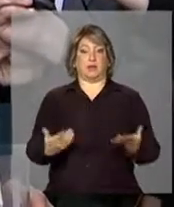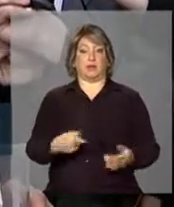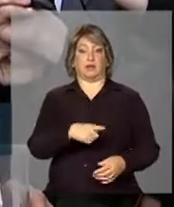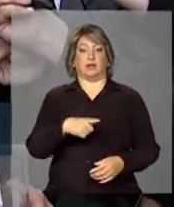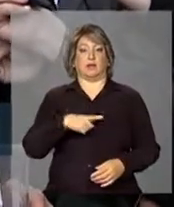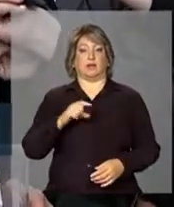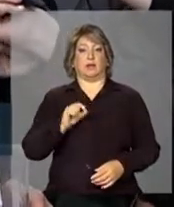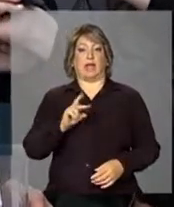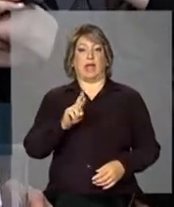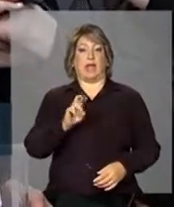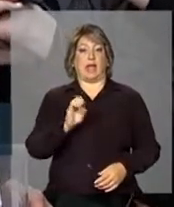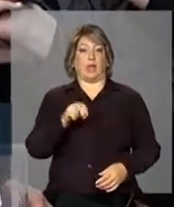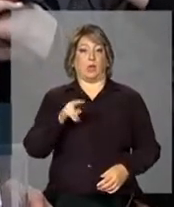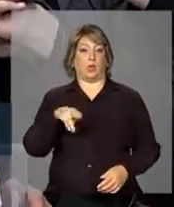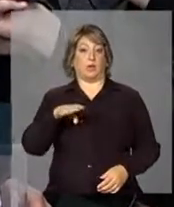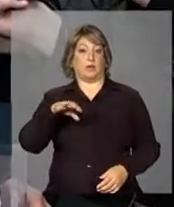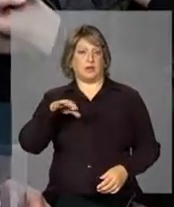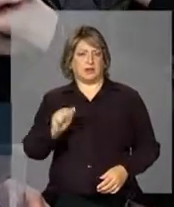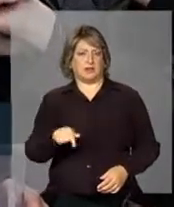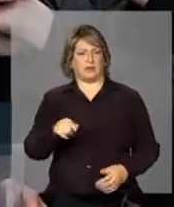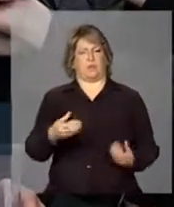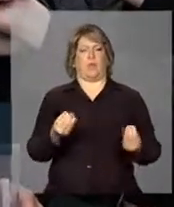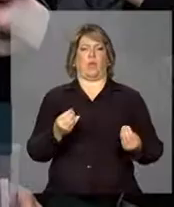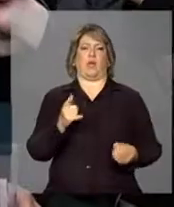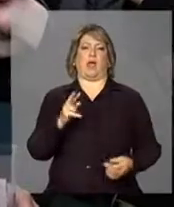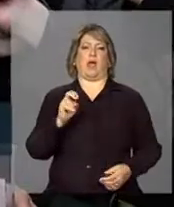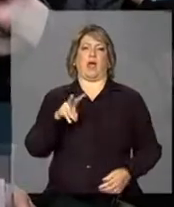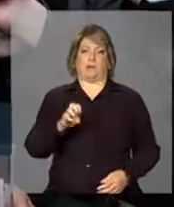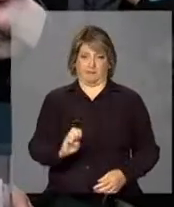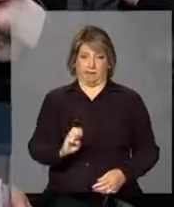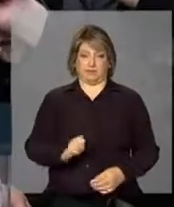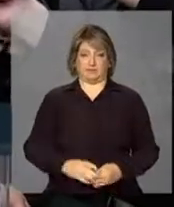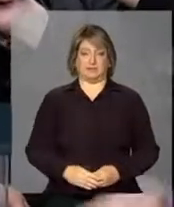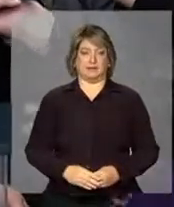renúncia é um fato muito grave.